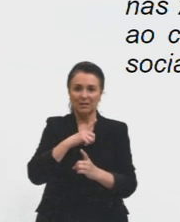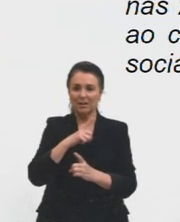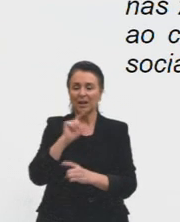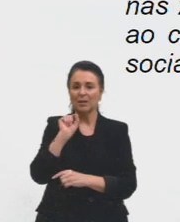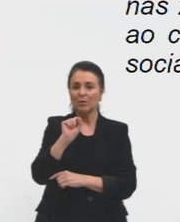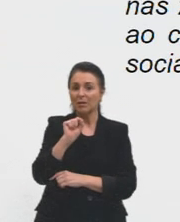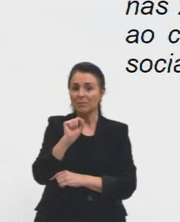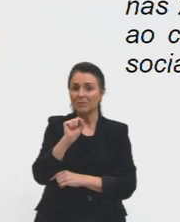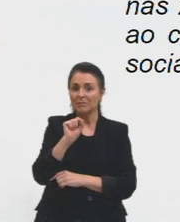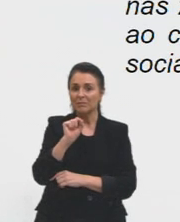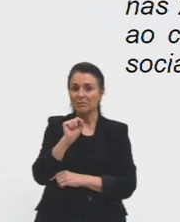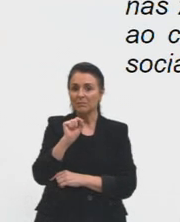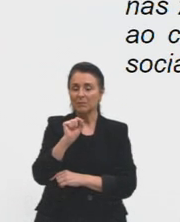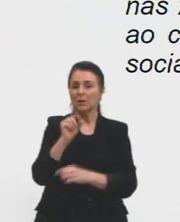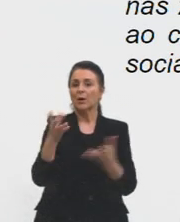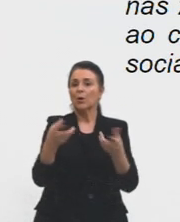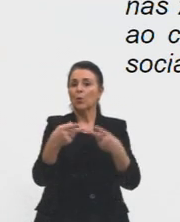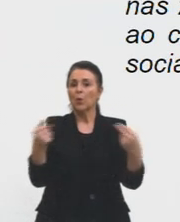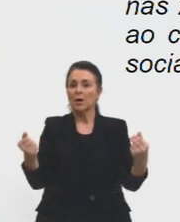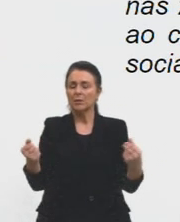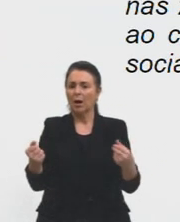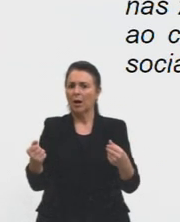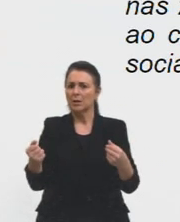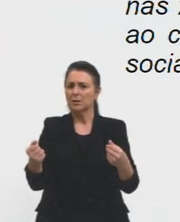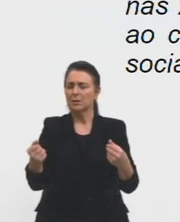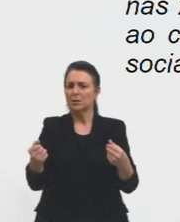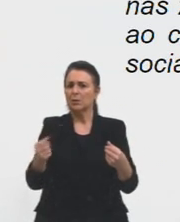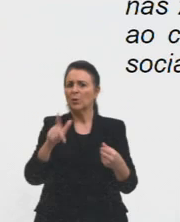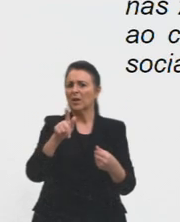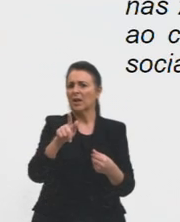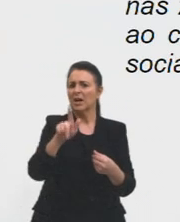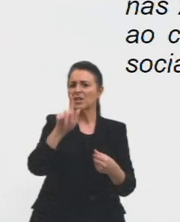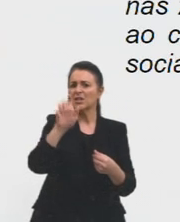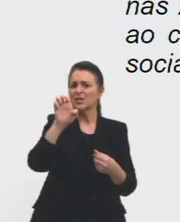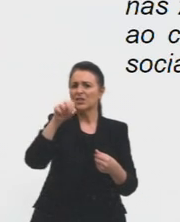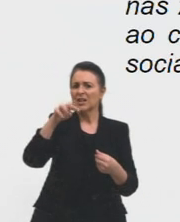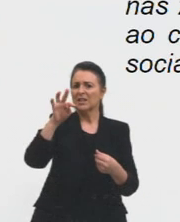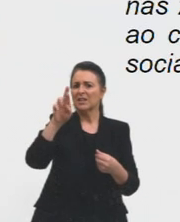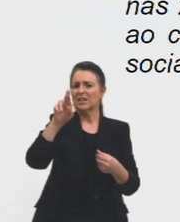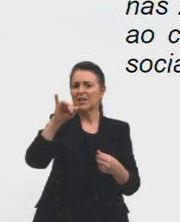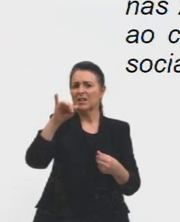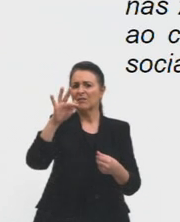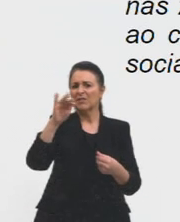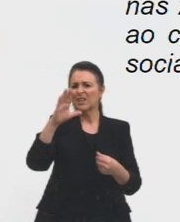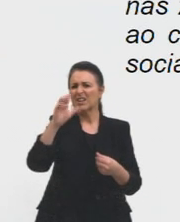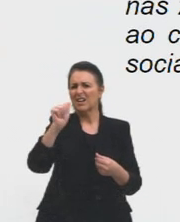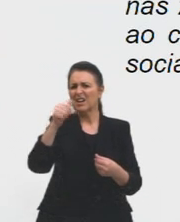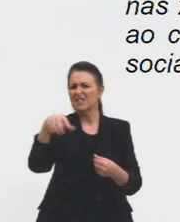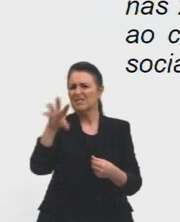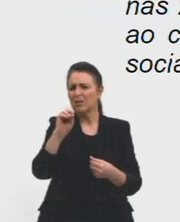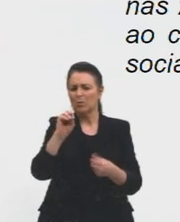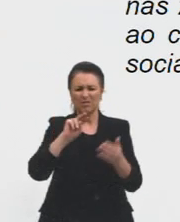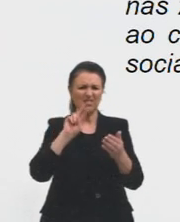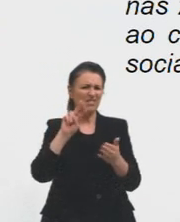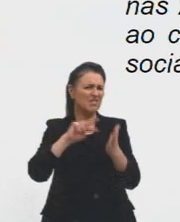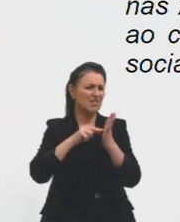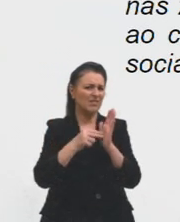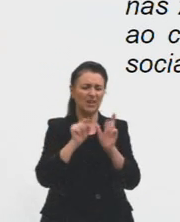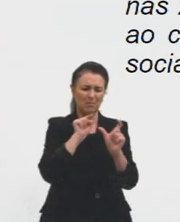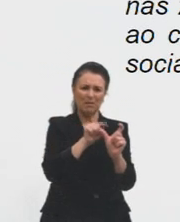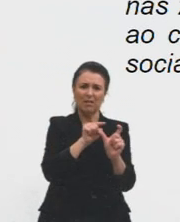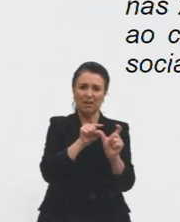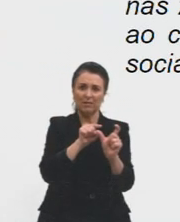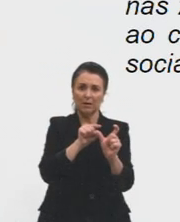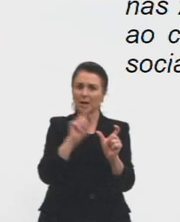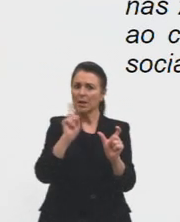consequências modernas a gente ficar são isto é ele explica né O quê que significa isso ele não